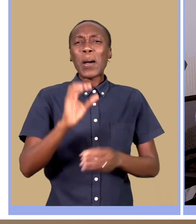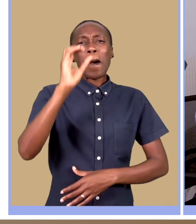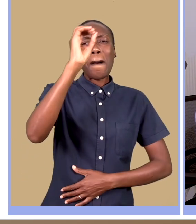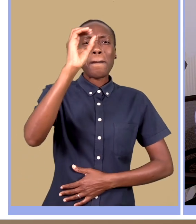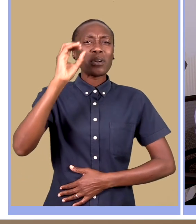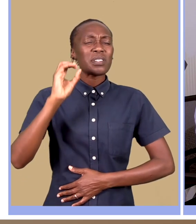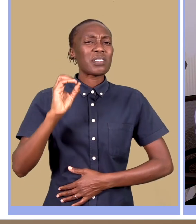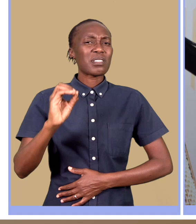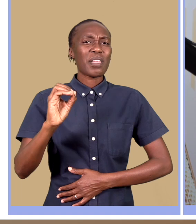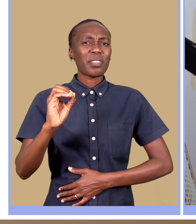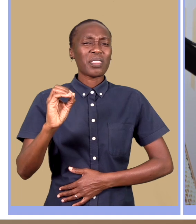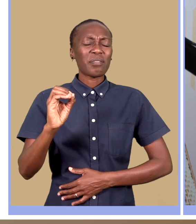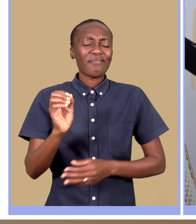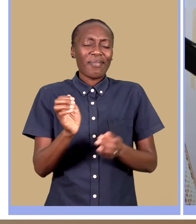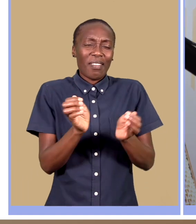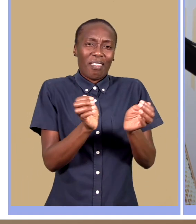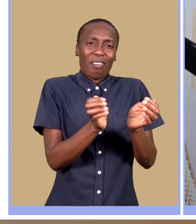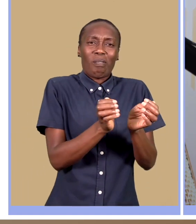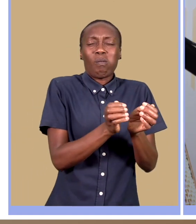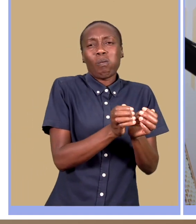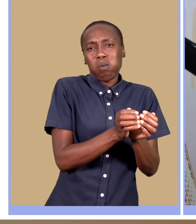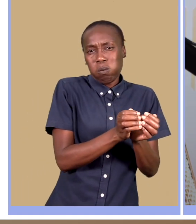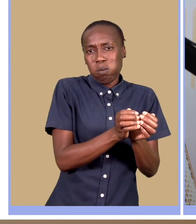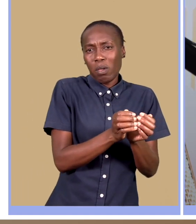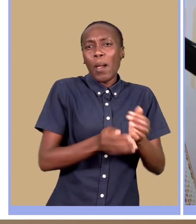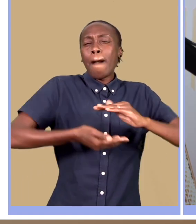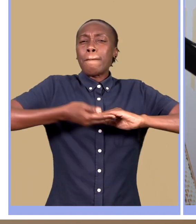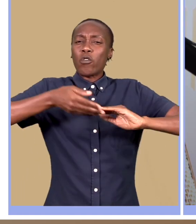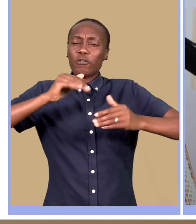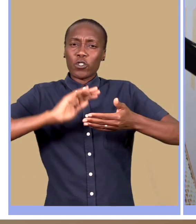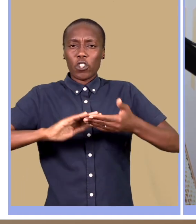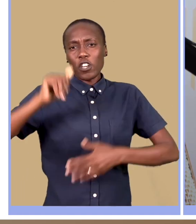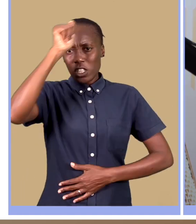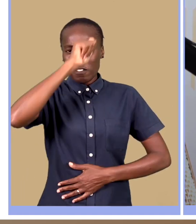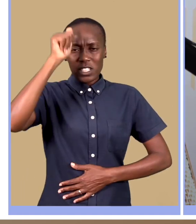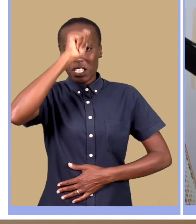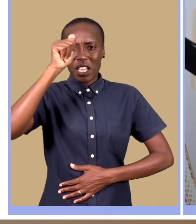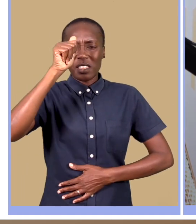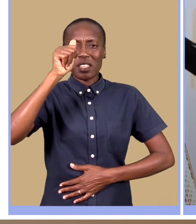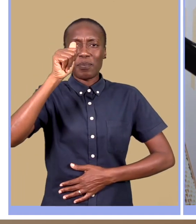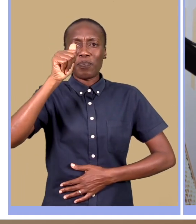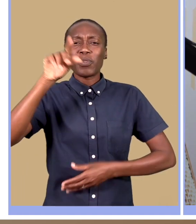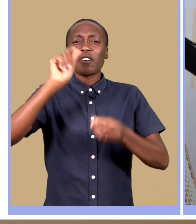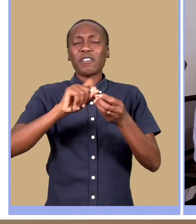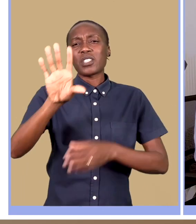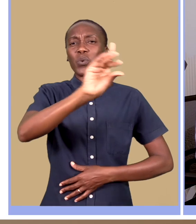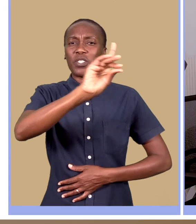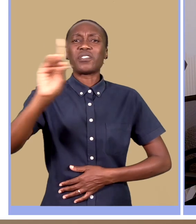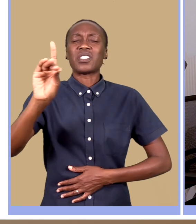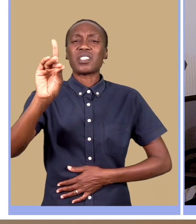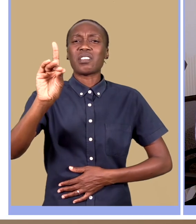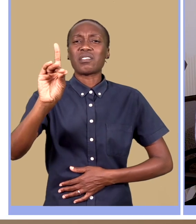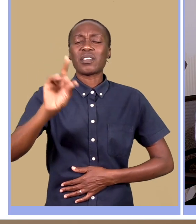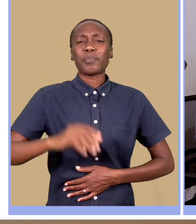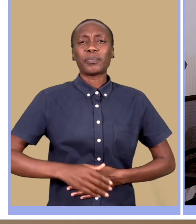a percentagem de docentes universitários com deficiência nas academias moçambicanas.